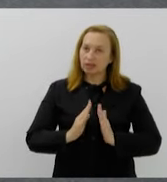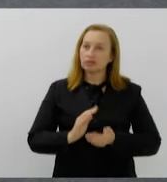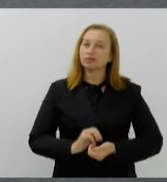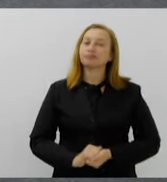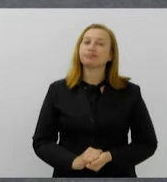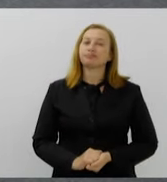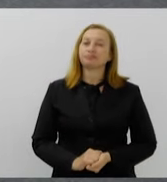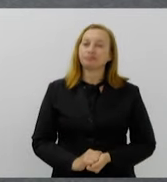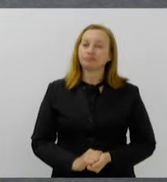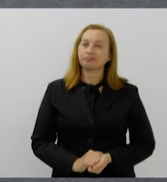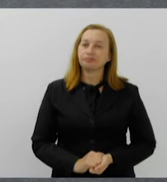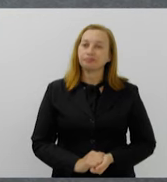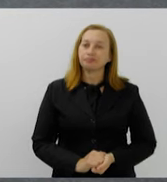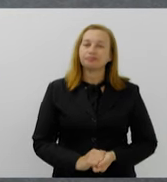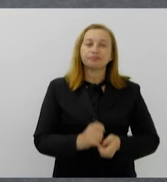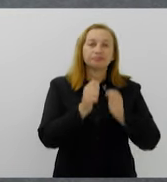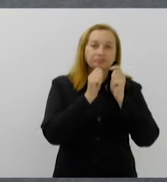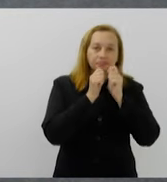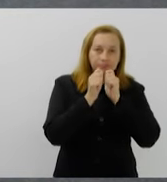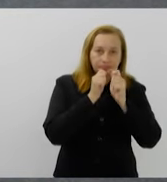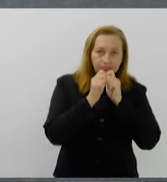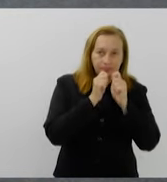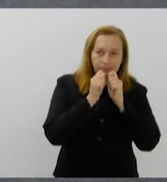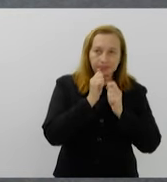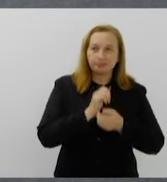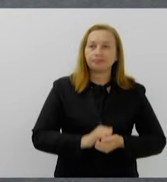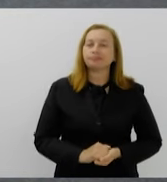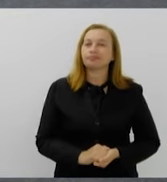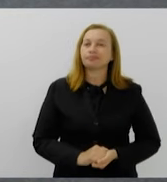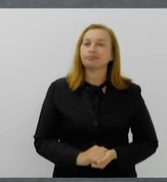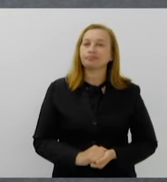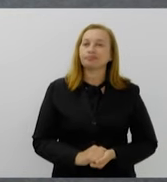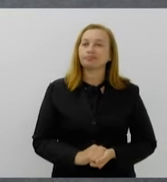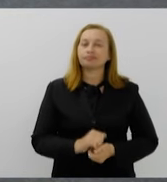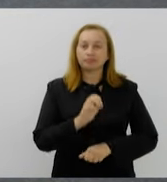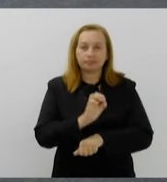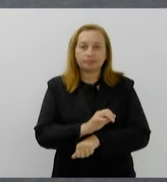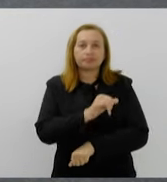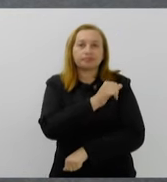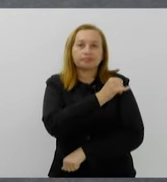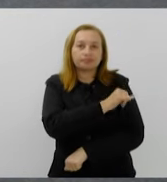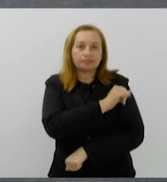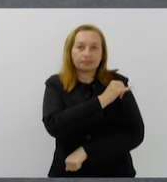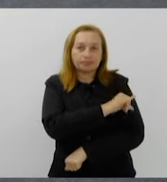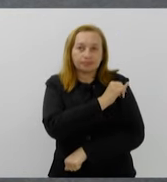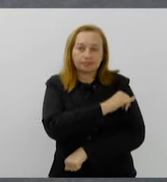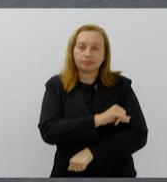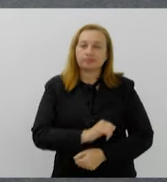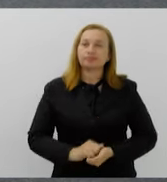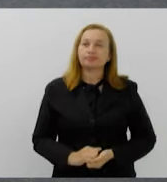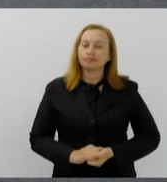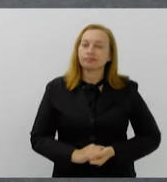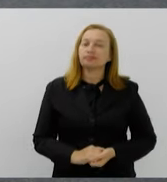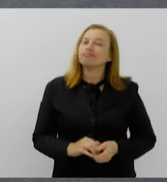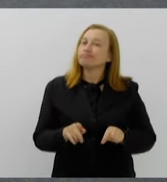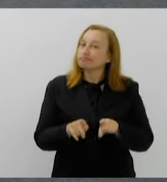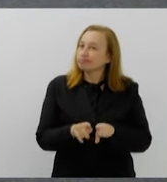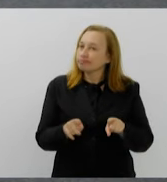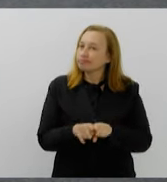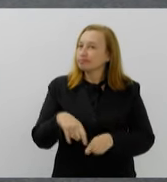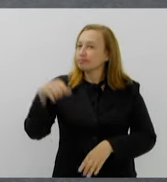casa da Imprensa do Estado do Rio de Janeiro e também